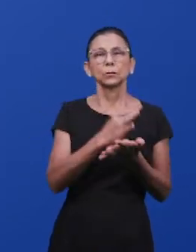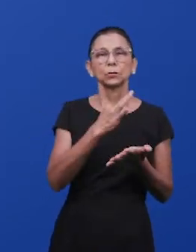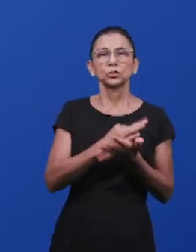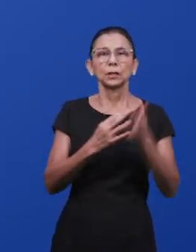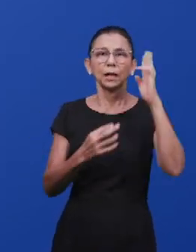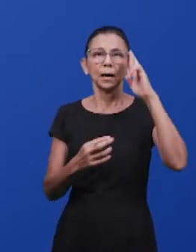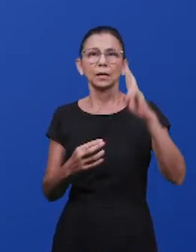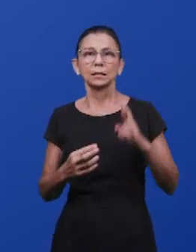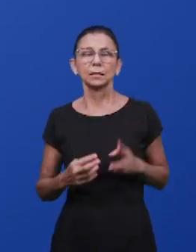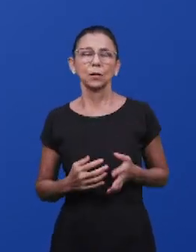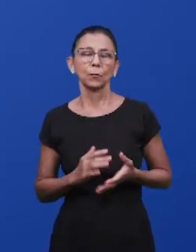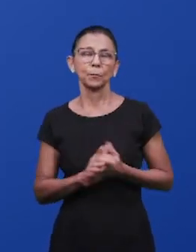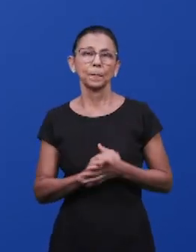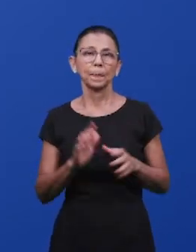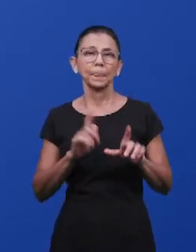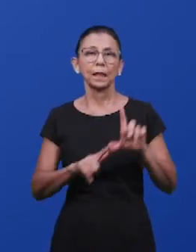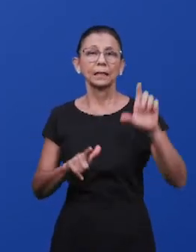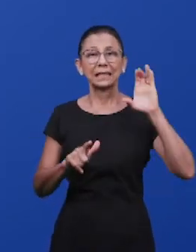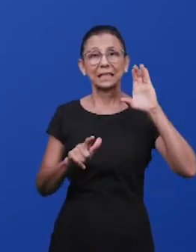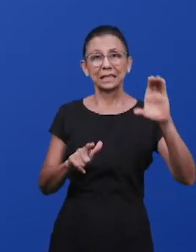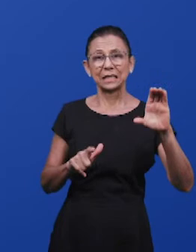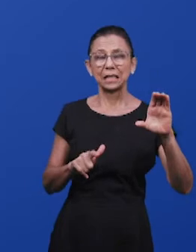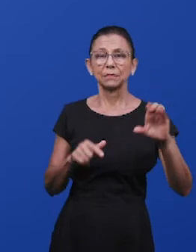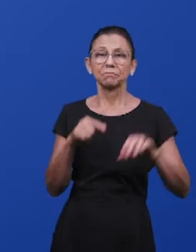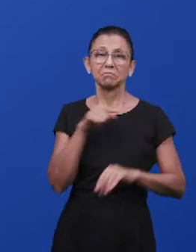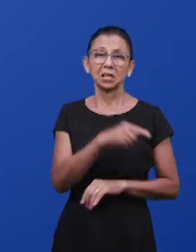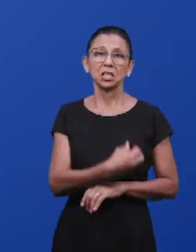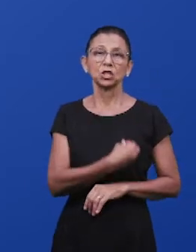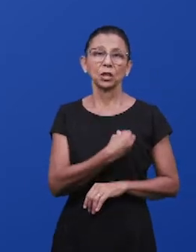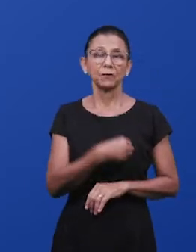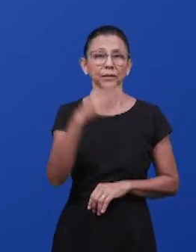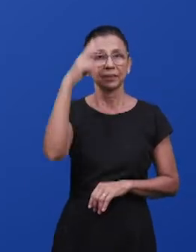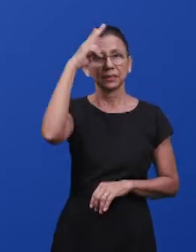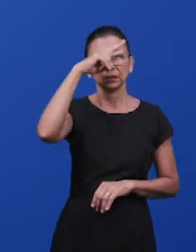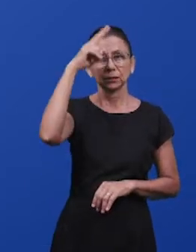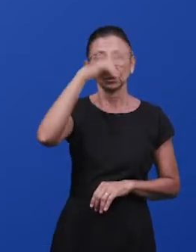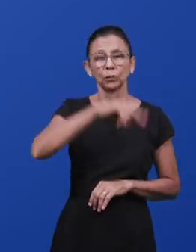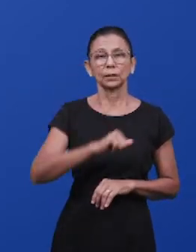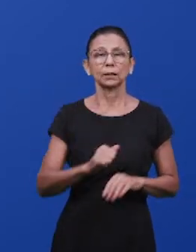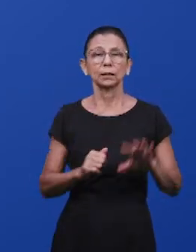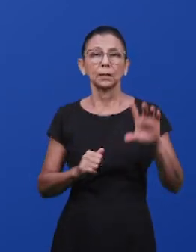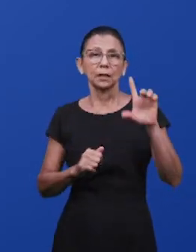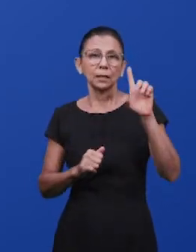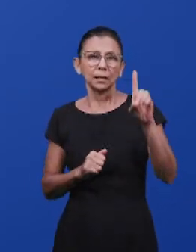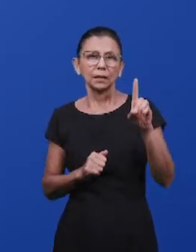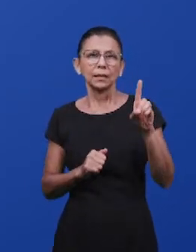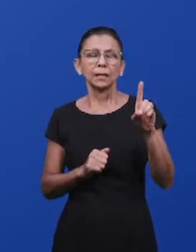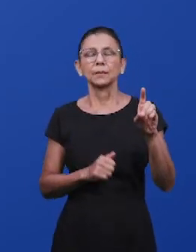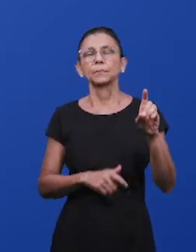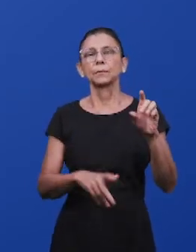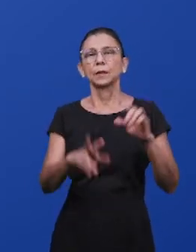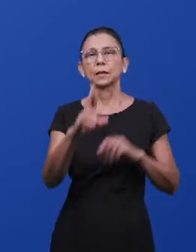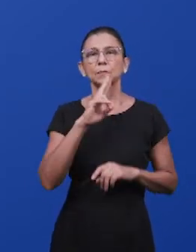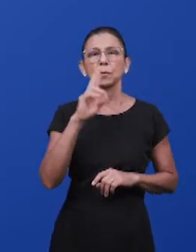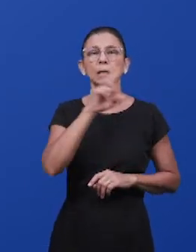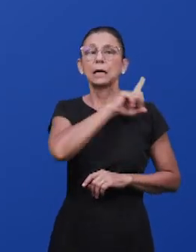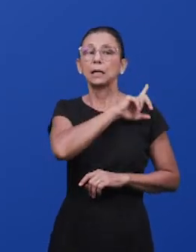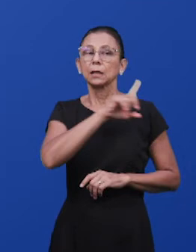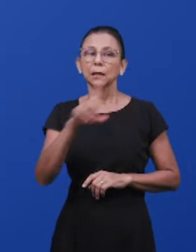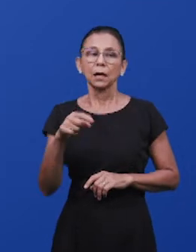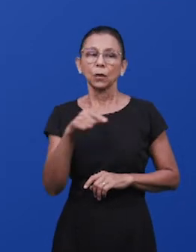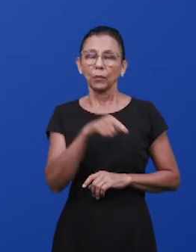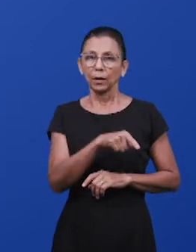Letra C. Estão na letra. Letra D. A resposta é não. Não são fiéis